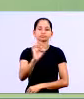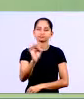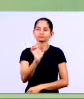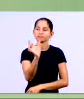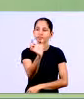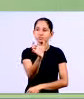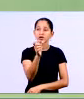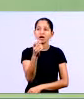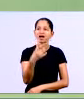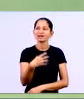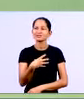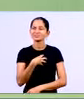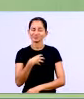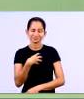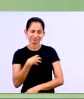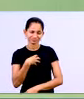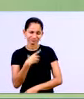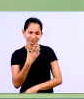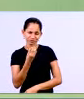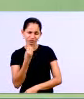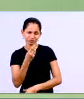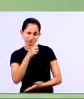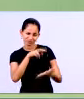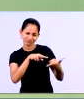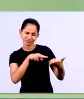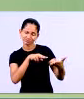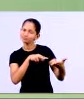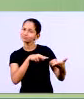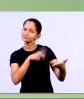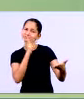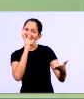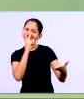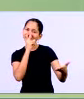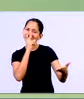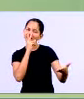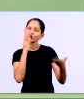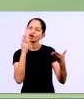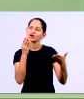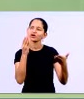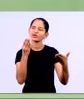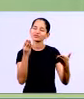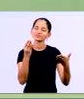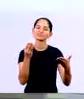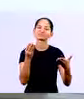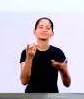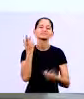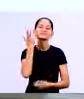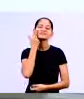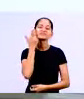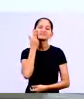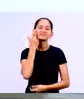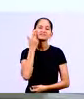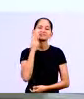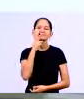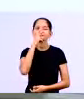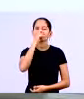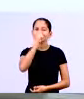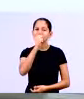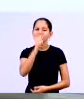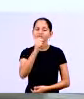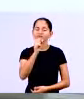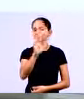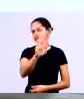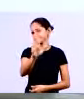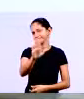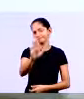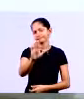que causa estranhamento aos nossos olhos, que ficar com 2 R's aqui, parece que é um autorretrato meio forçado. Então,